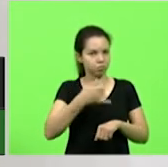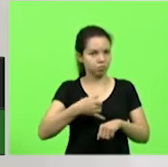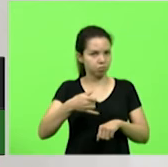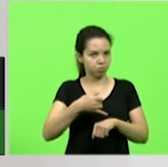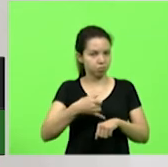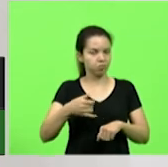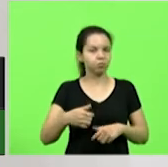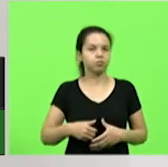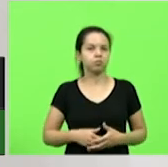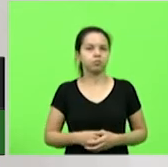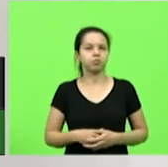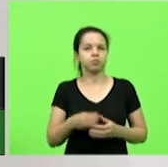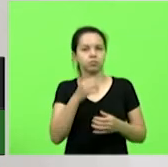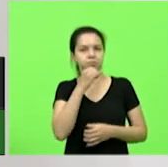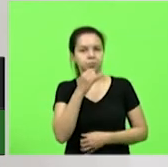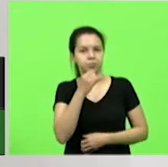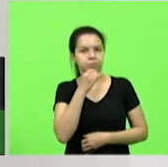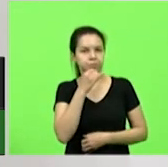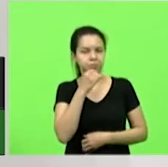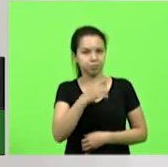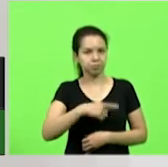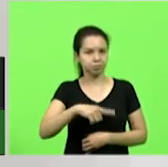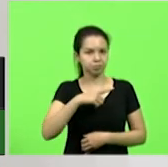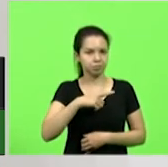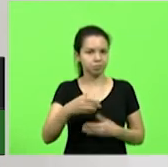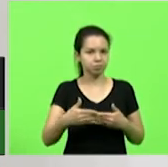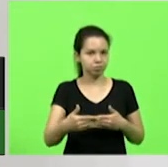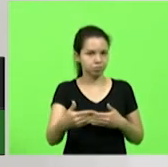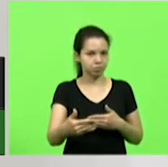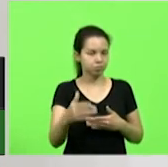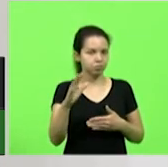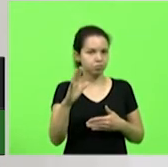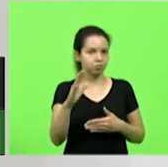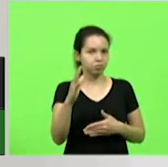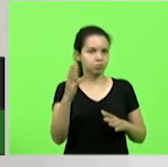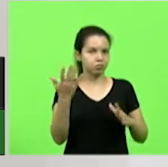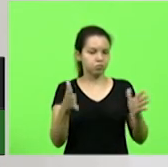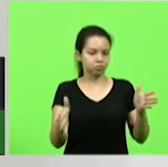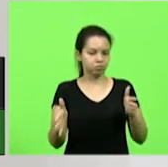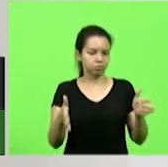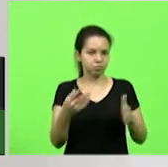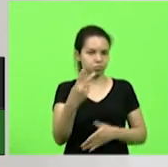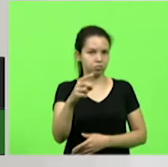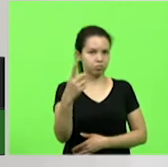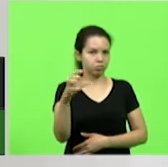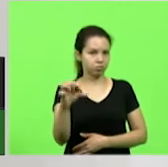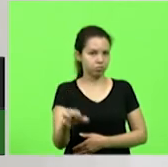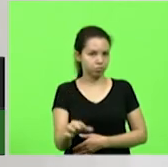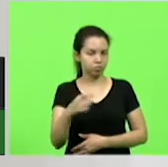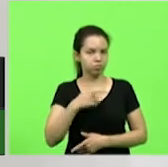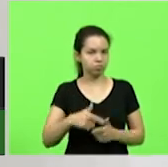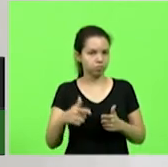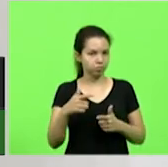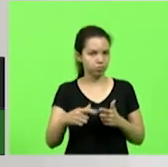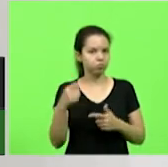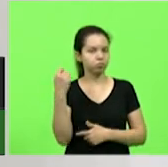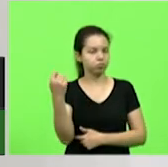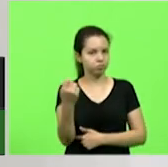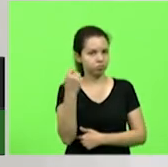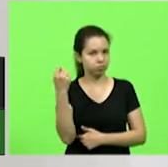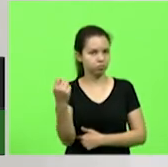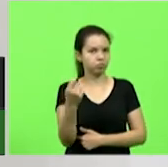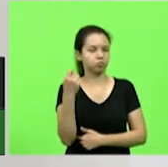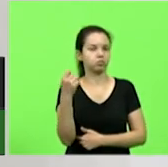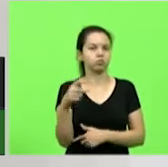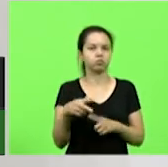gente teve nesse incidente em 2019, que causou danos severos e